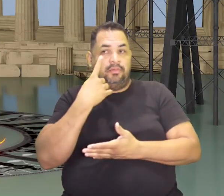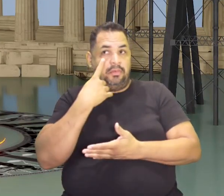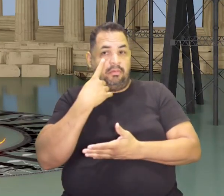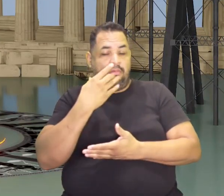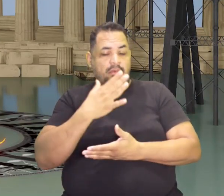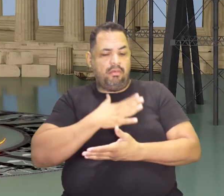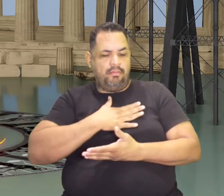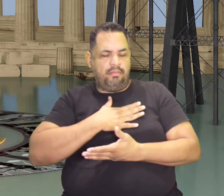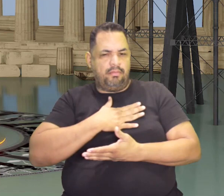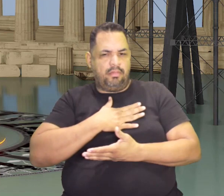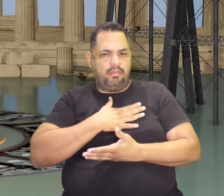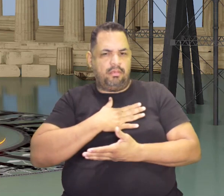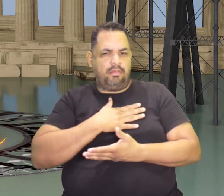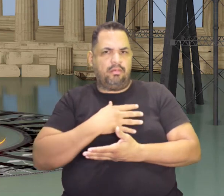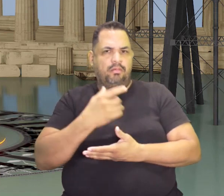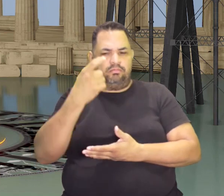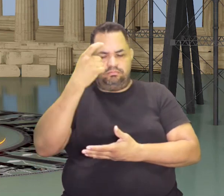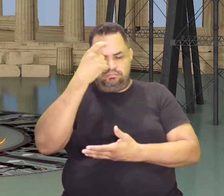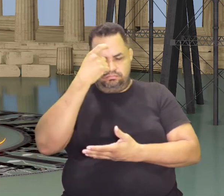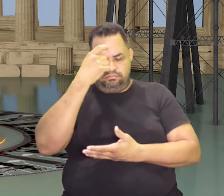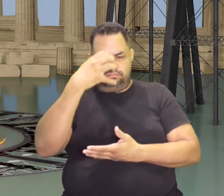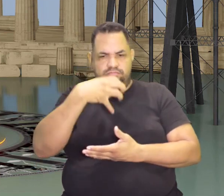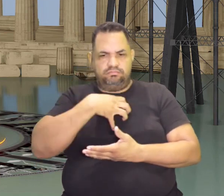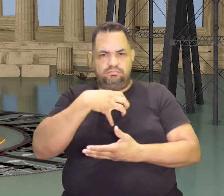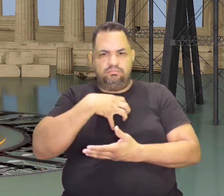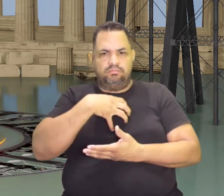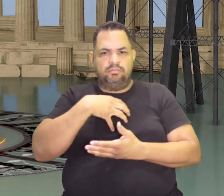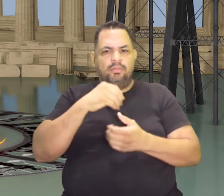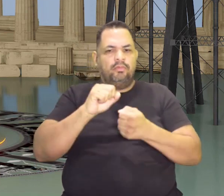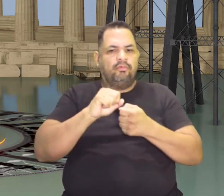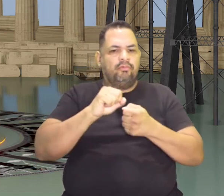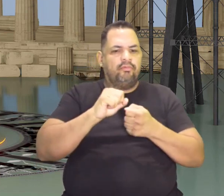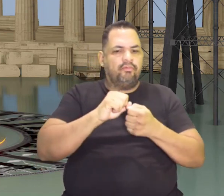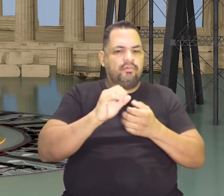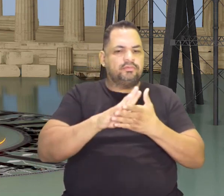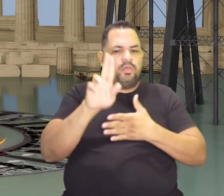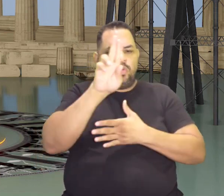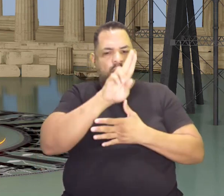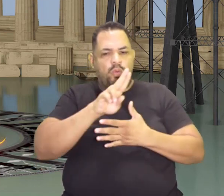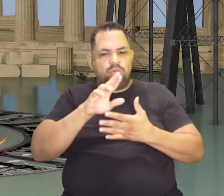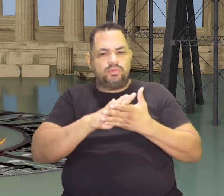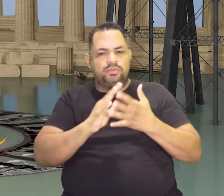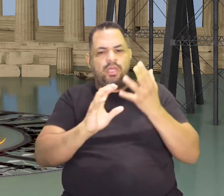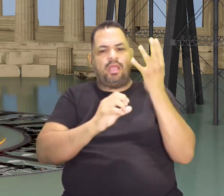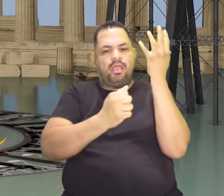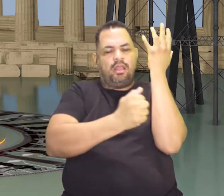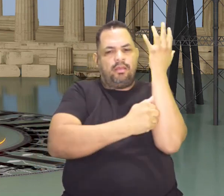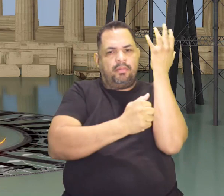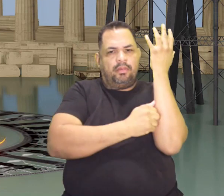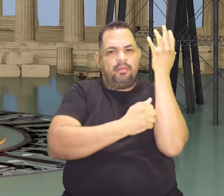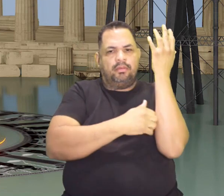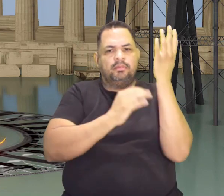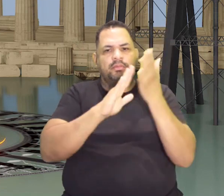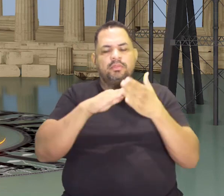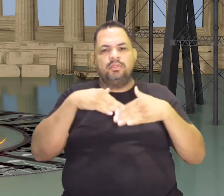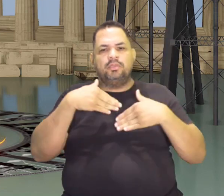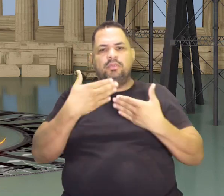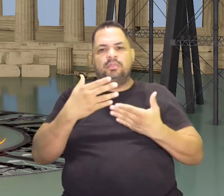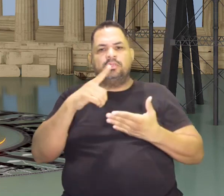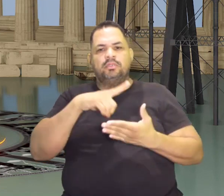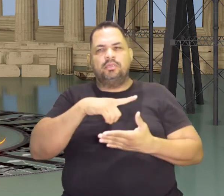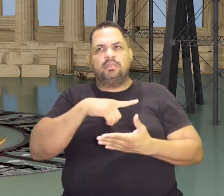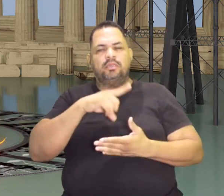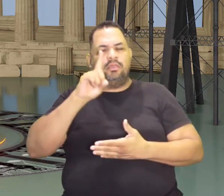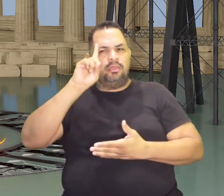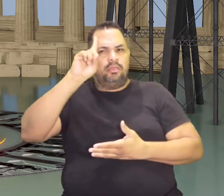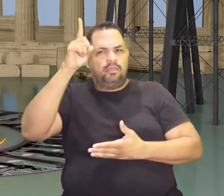veja bem, sensitiva. Vou fazer algo com aqueles galhos, com aquela madeira, para não se perder. E a partir do momento eu tive a